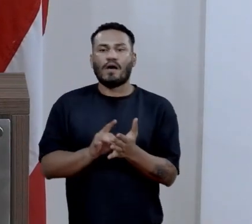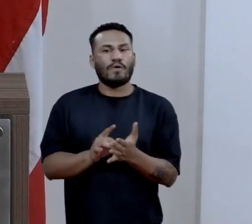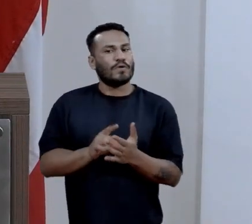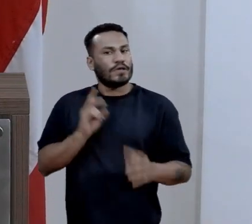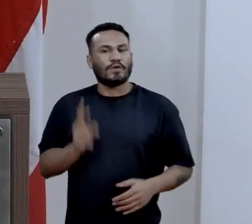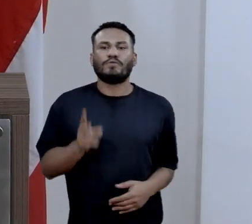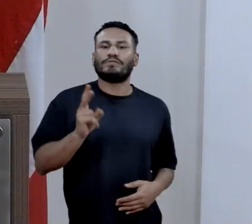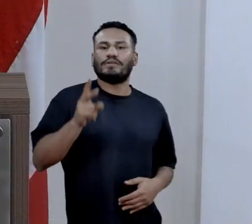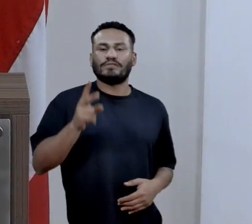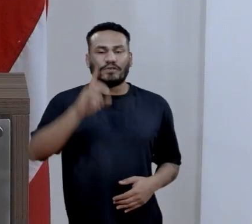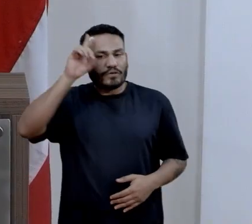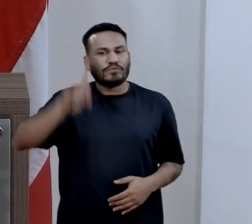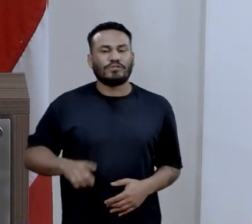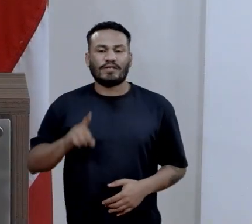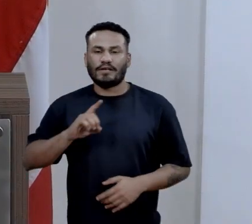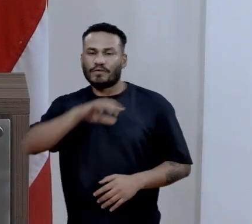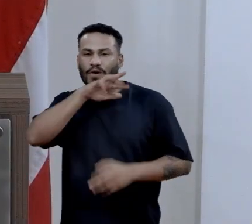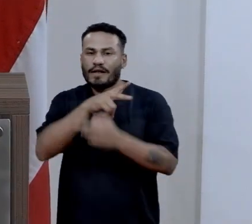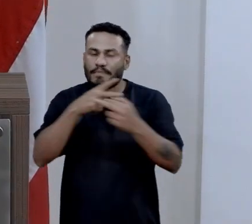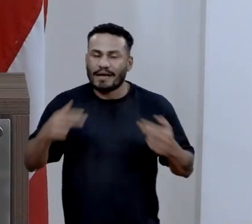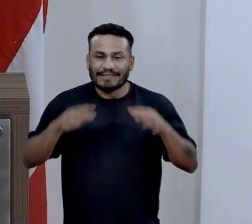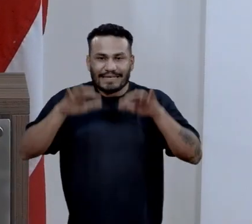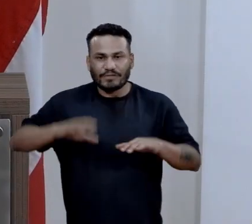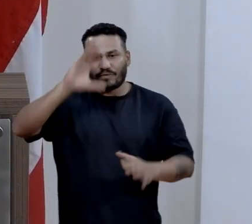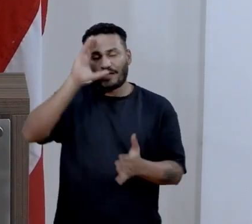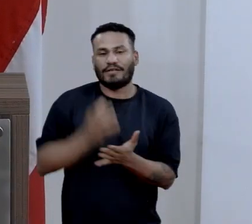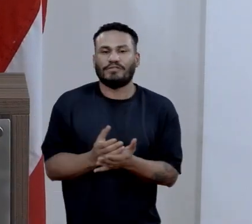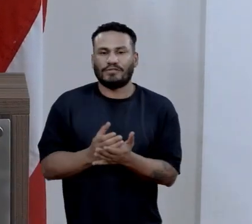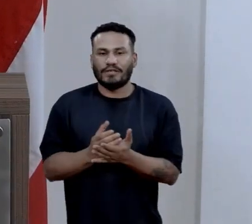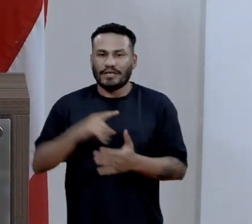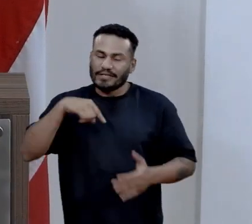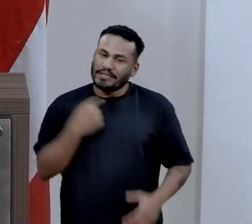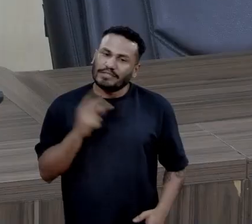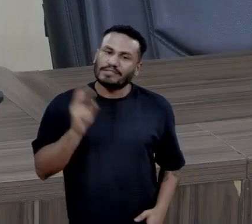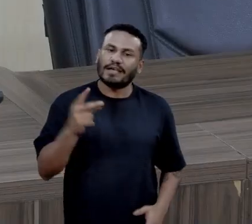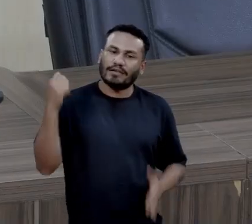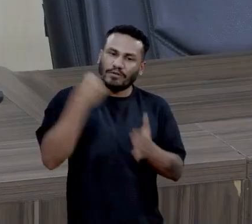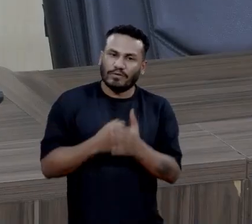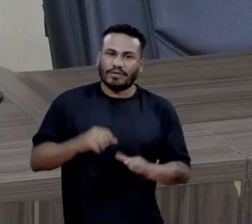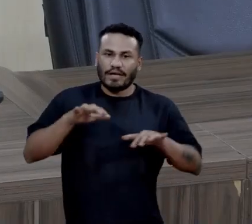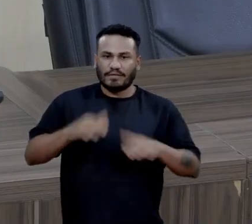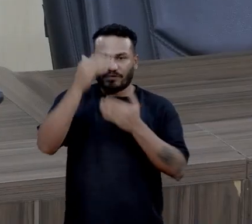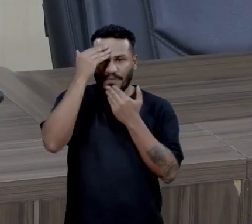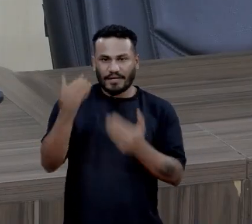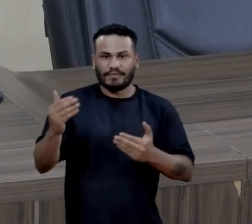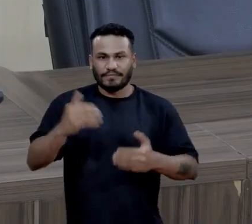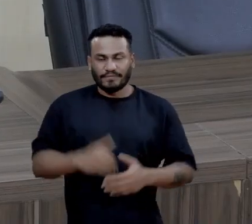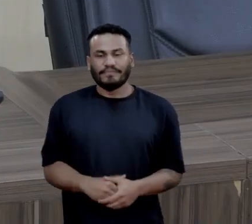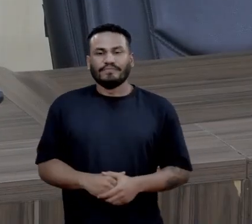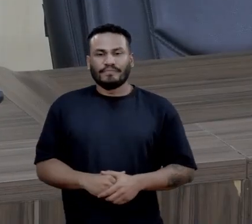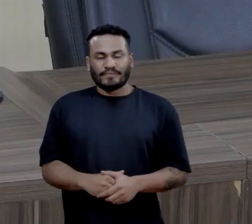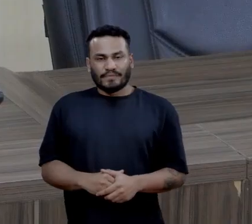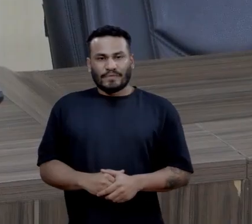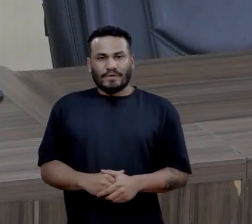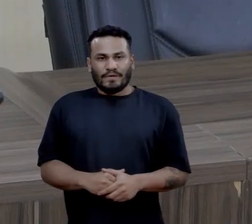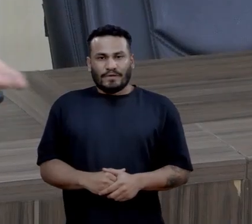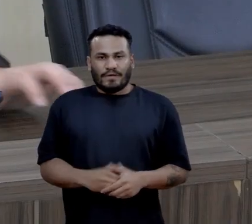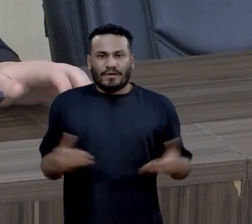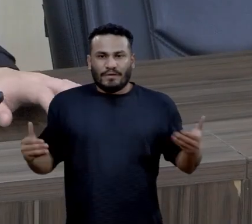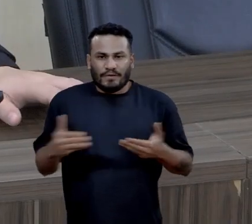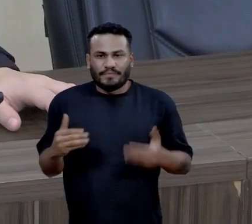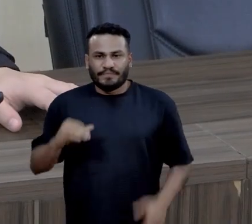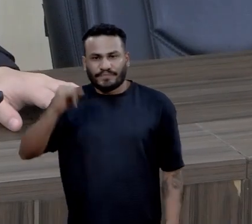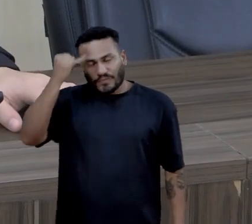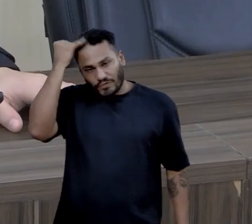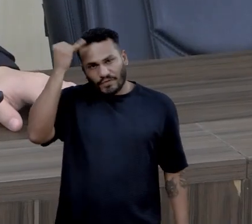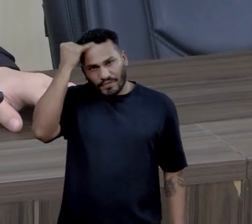e constante com o direito dos animais. É isso que a gente acredita e a gente segue essa luta. Obrigado, presidente. Obrigado. Passamos a ouvir